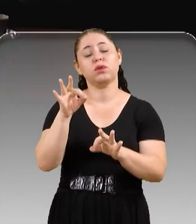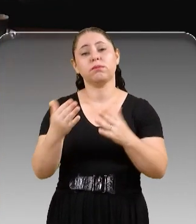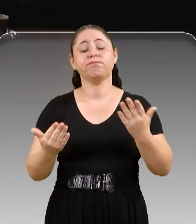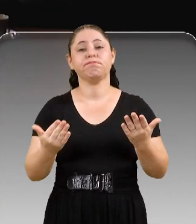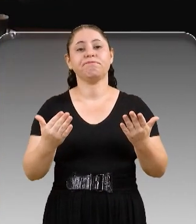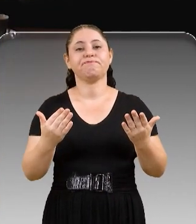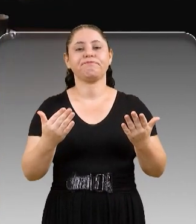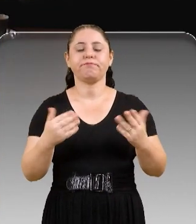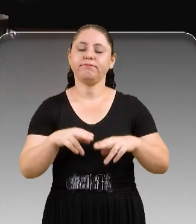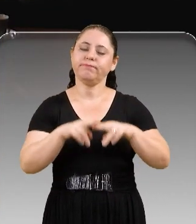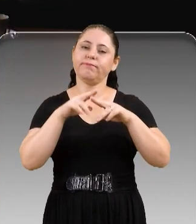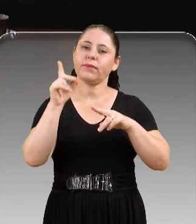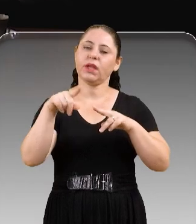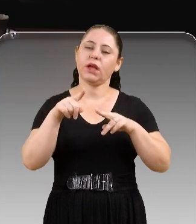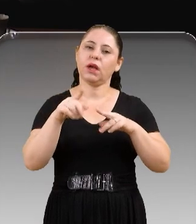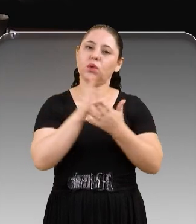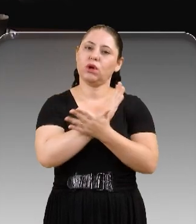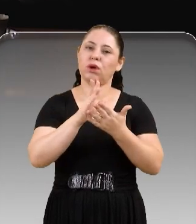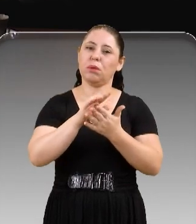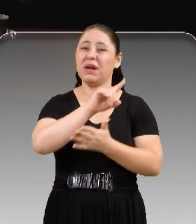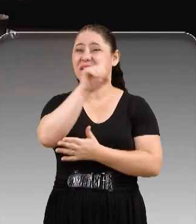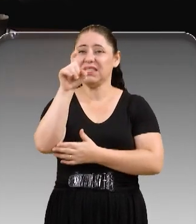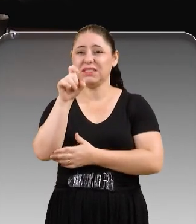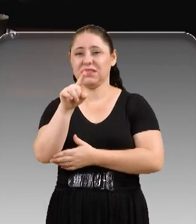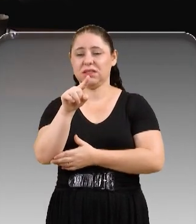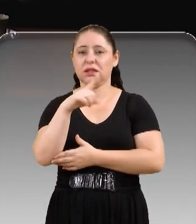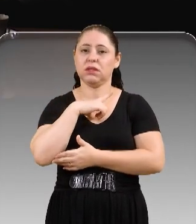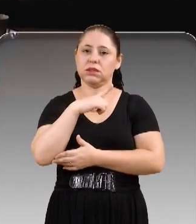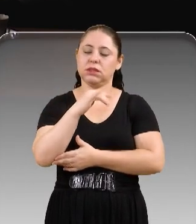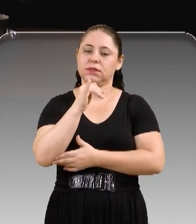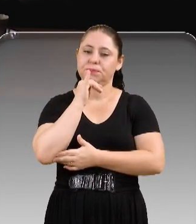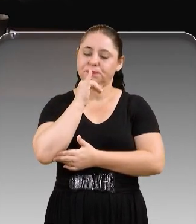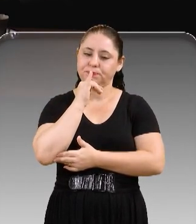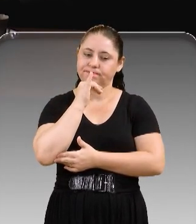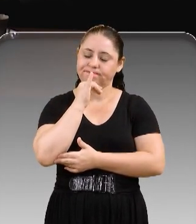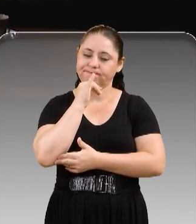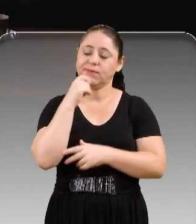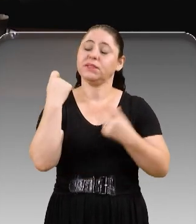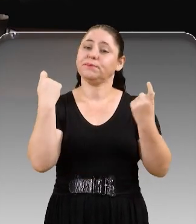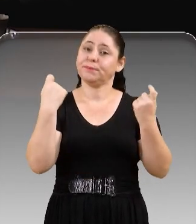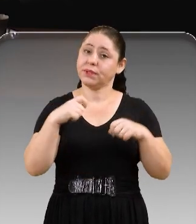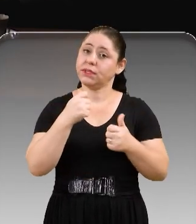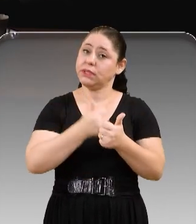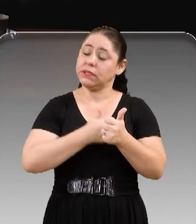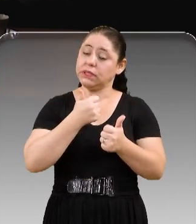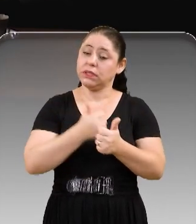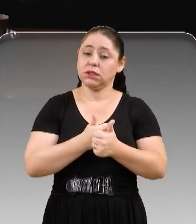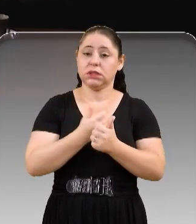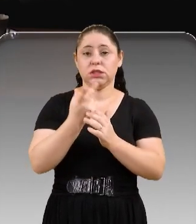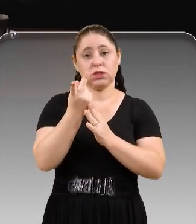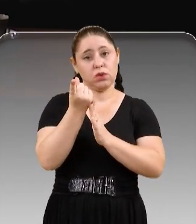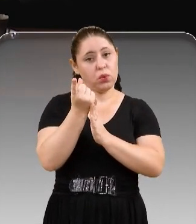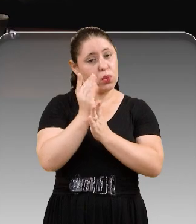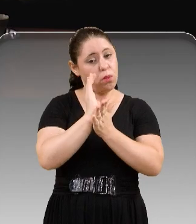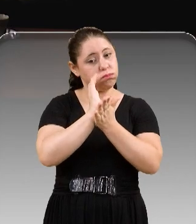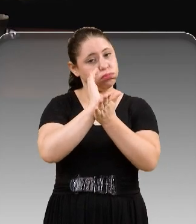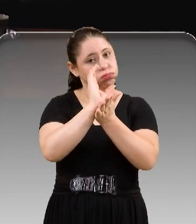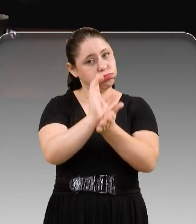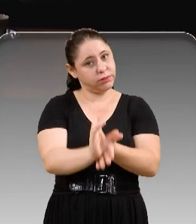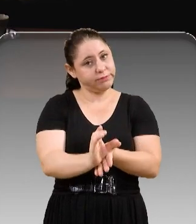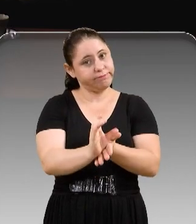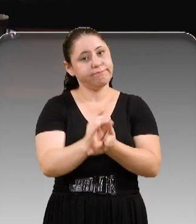Poder Judiciário. Então, essa é uma postura que exige investimentos,